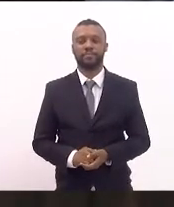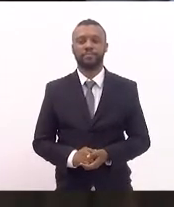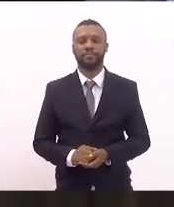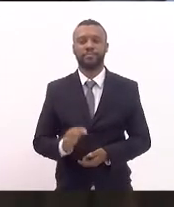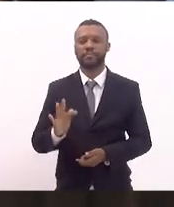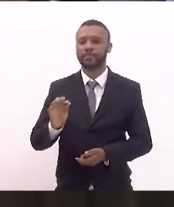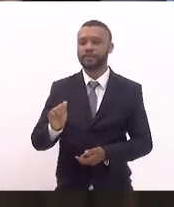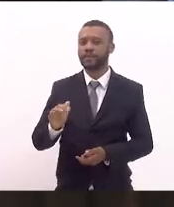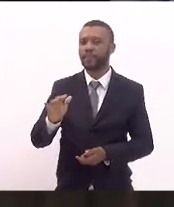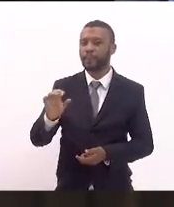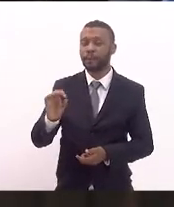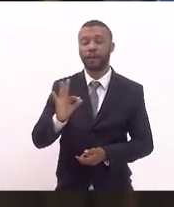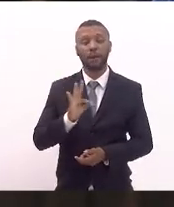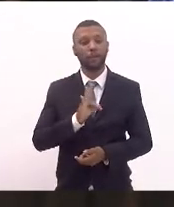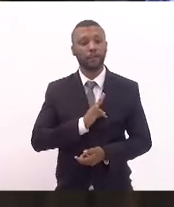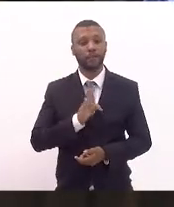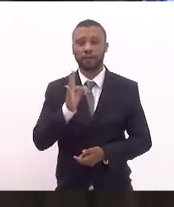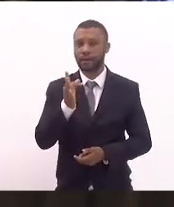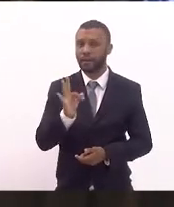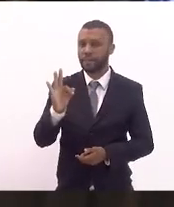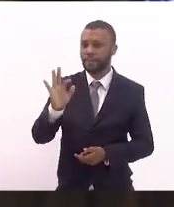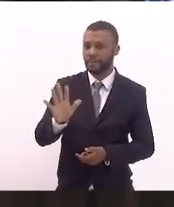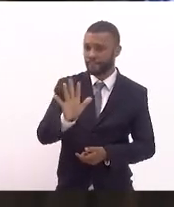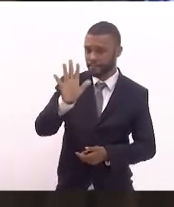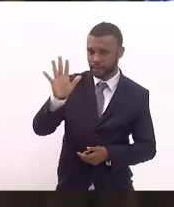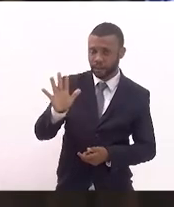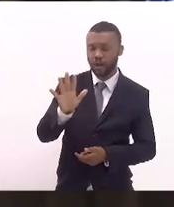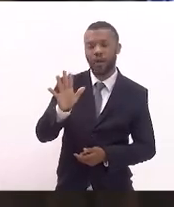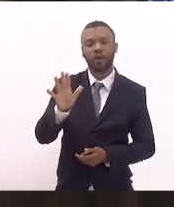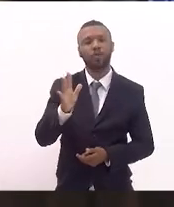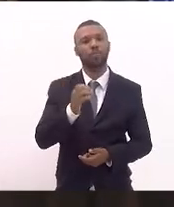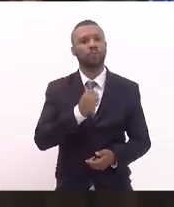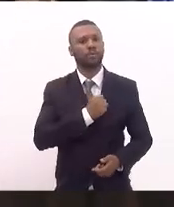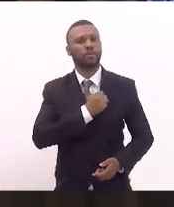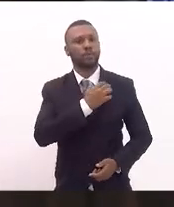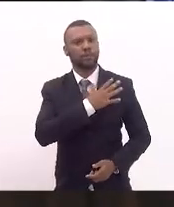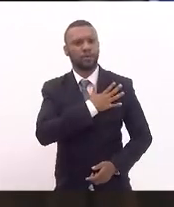Fábio, policial federal. E o tenente-coronel Barreto.